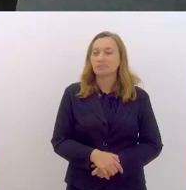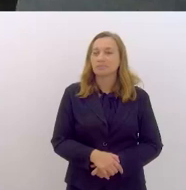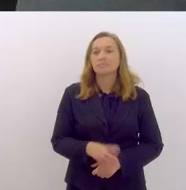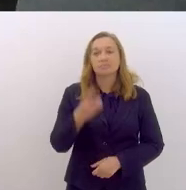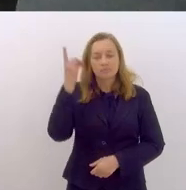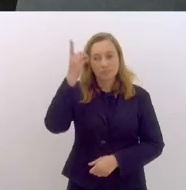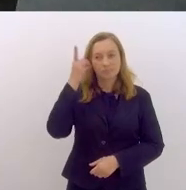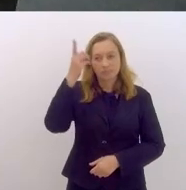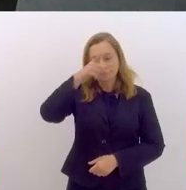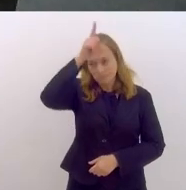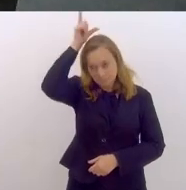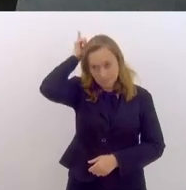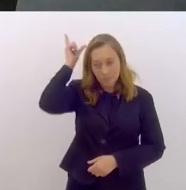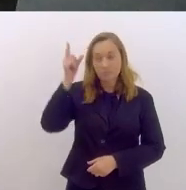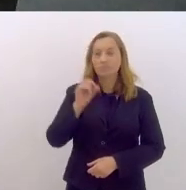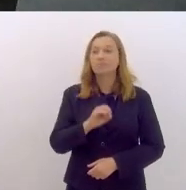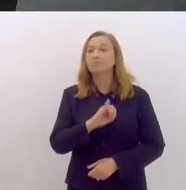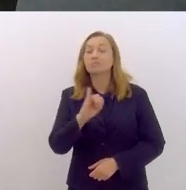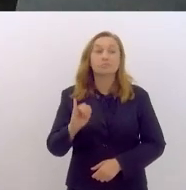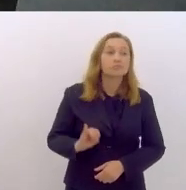Deputado Luiz. Oi.